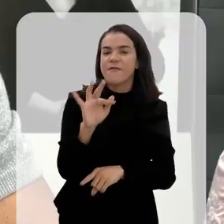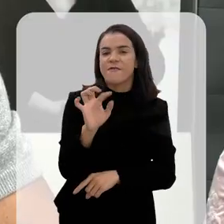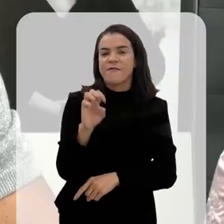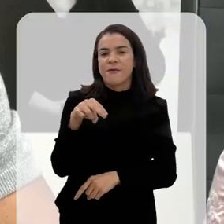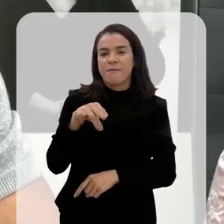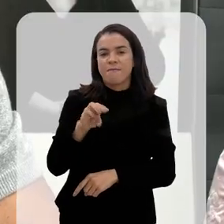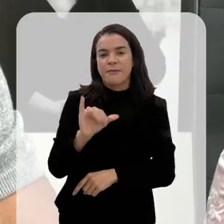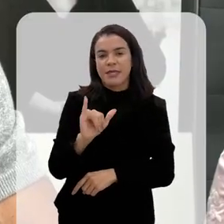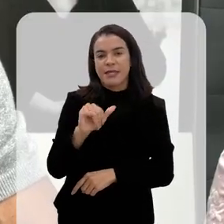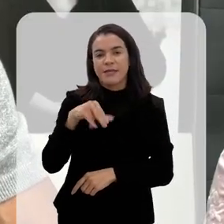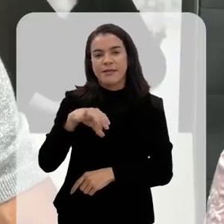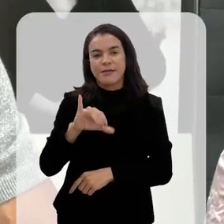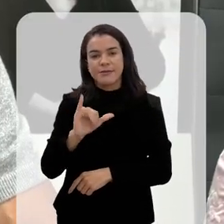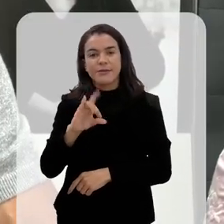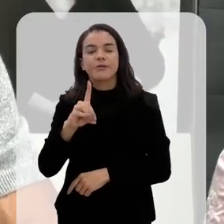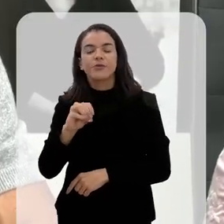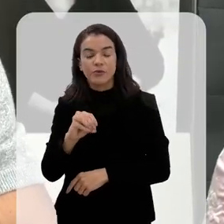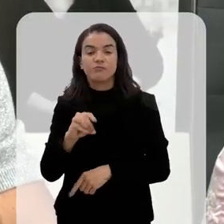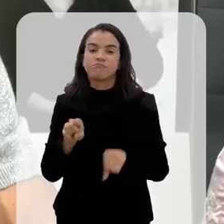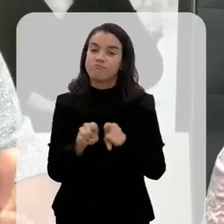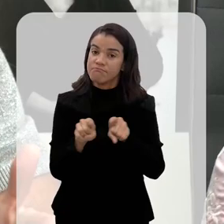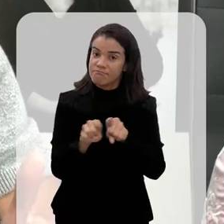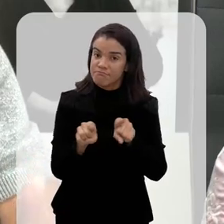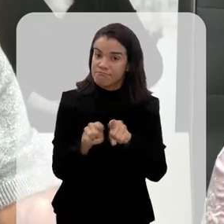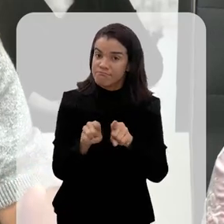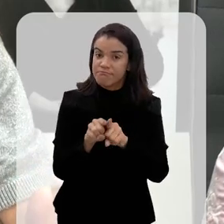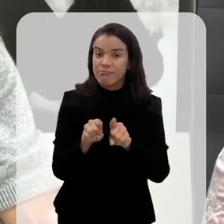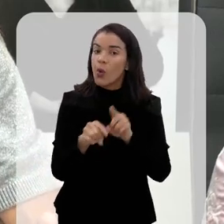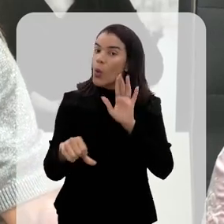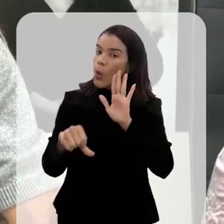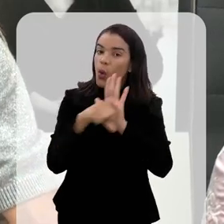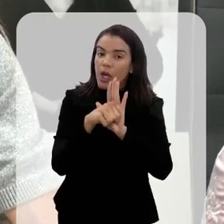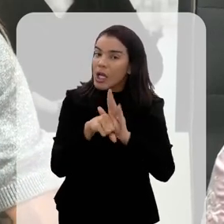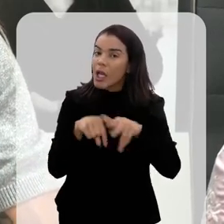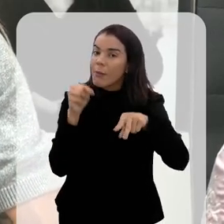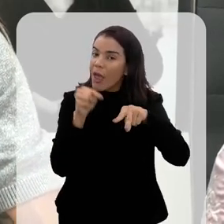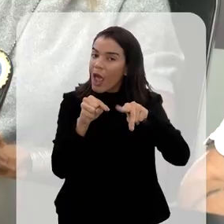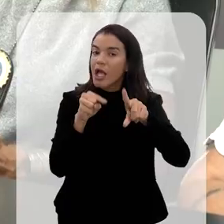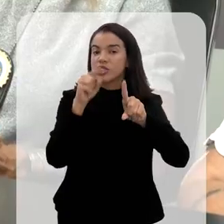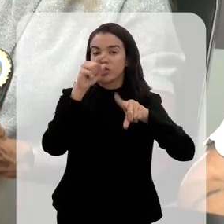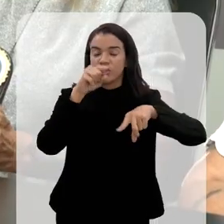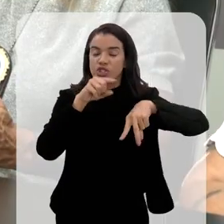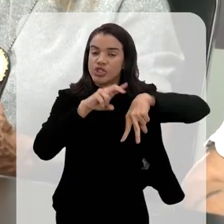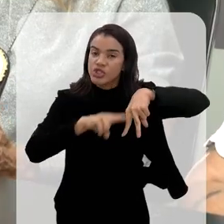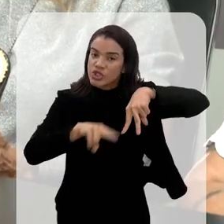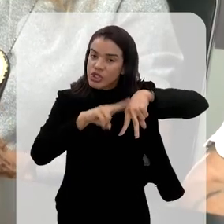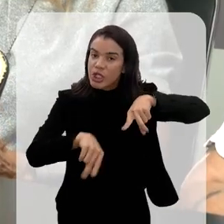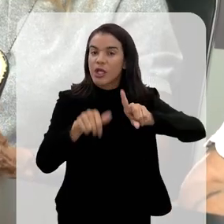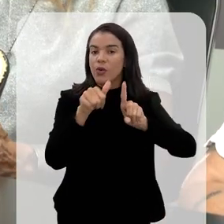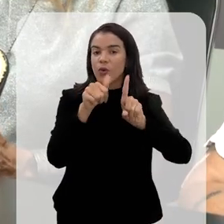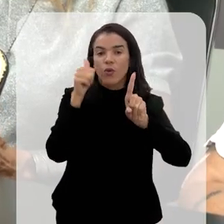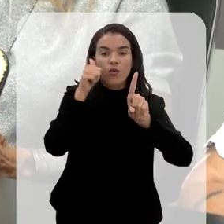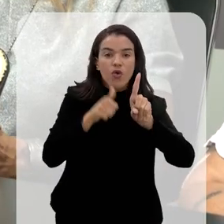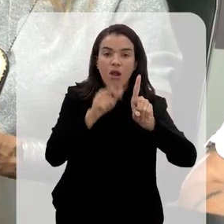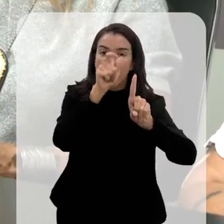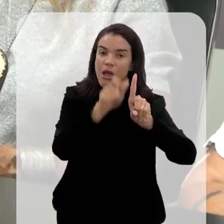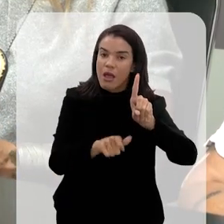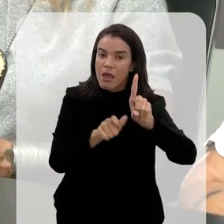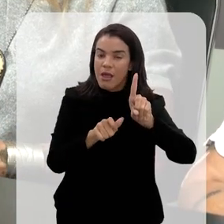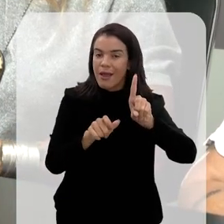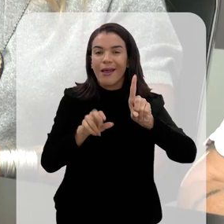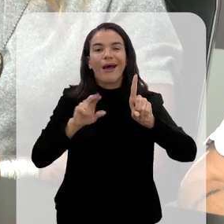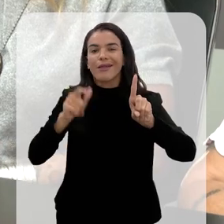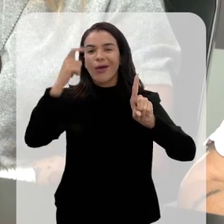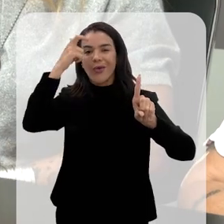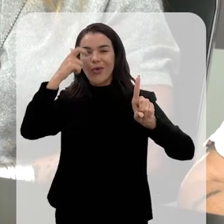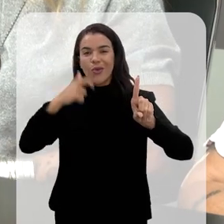como feminicídio. Desde que o crime seja cometido em razão do gênero mulher, Então, gênero não é